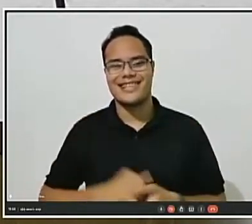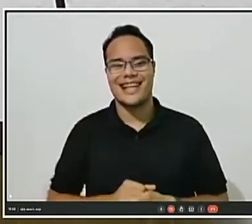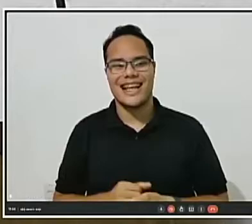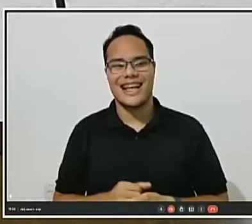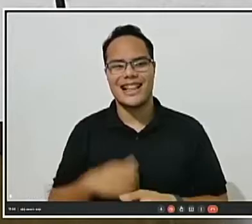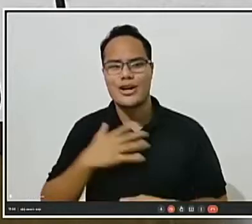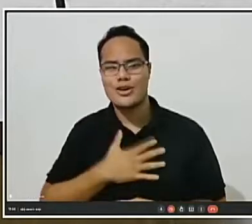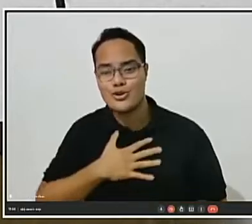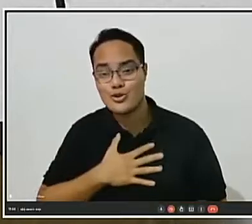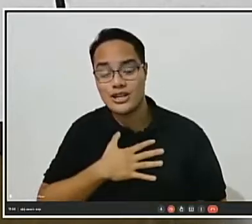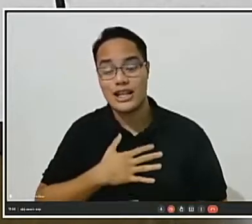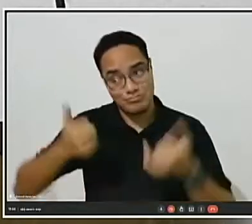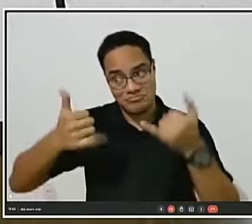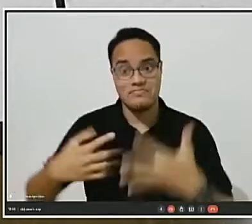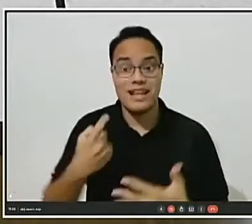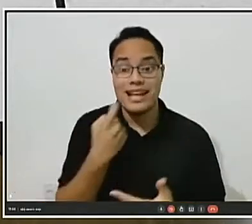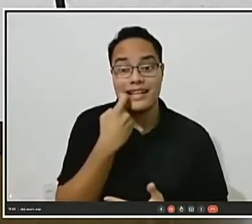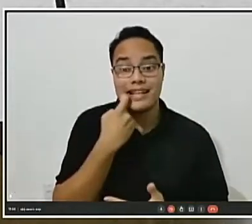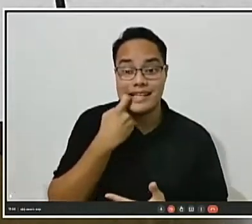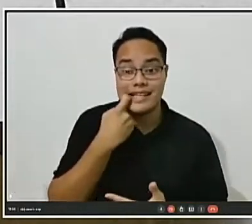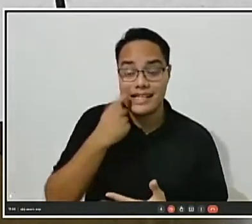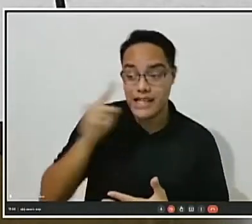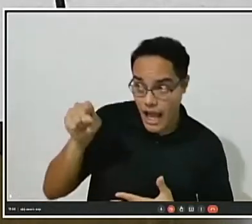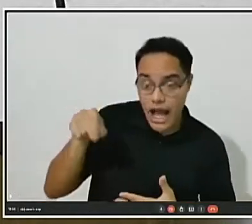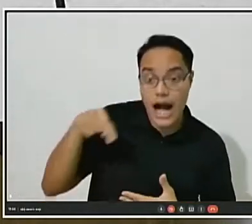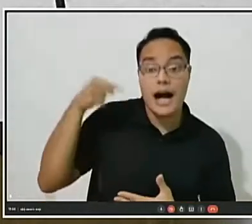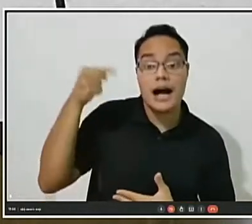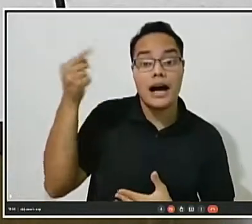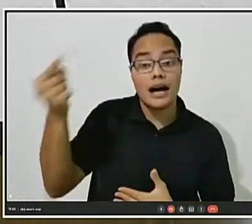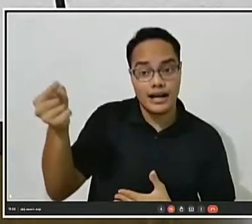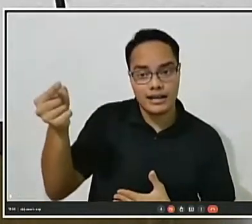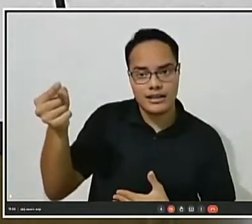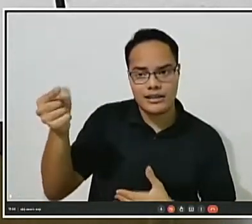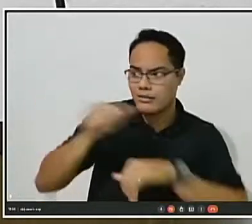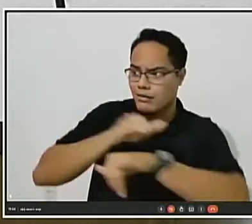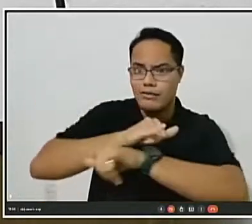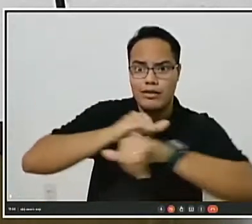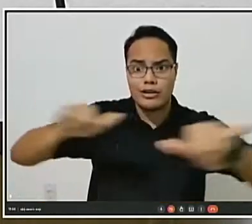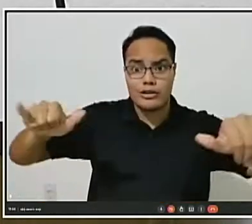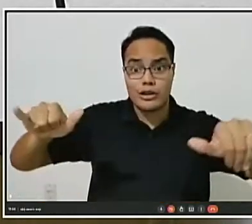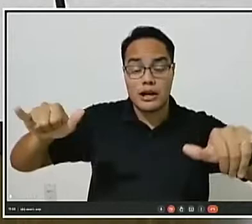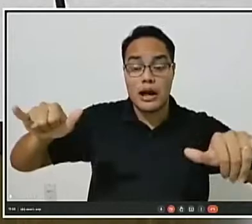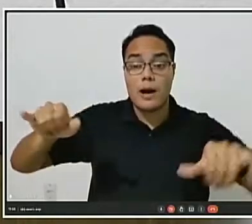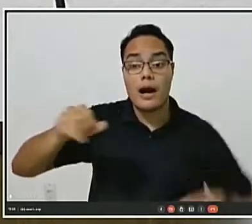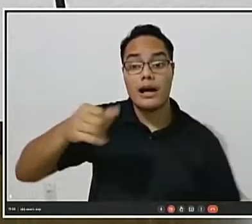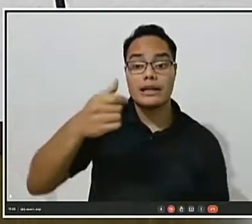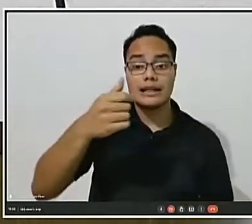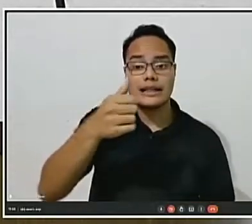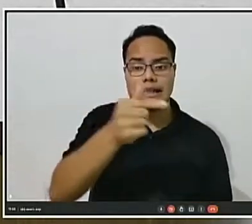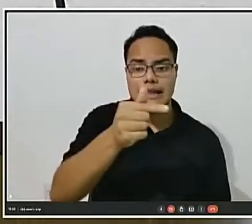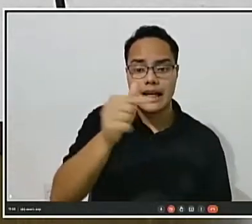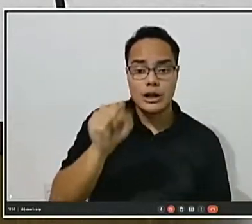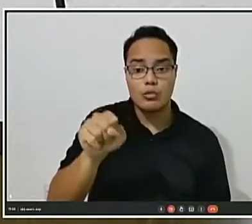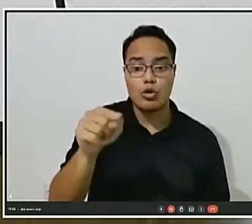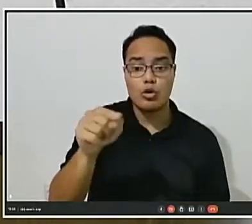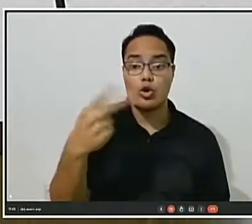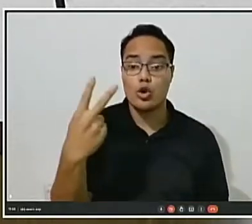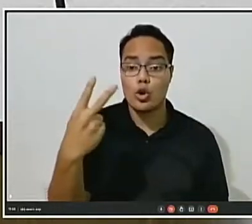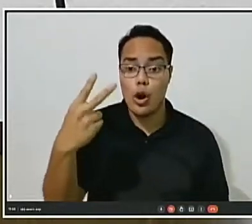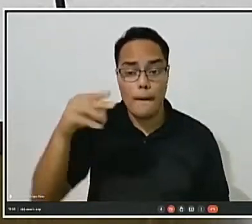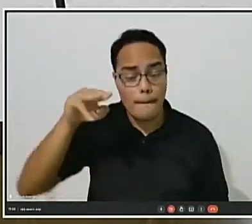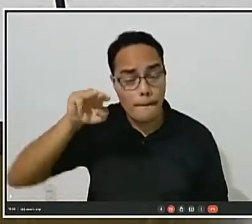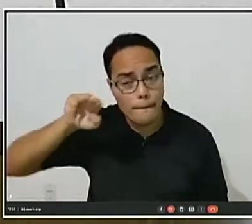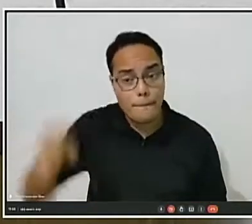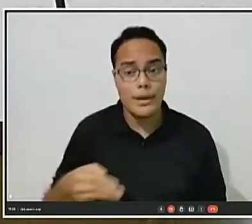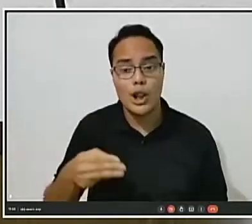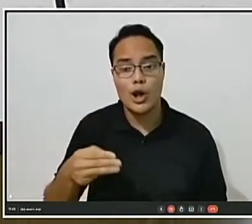Sexta-feira que vem, será anunciado mais 7,2 milhões. Então, às